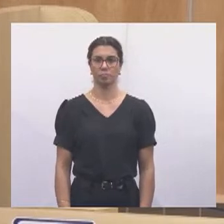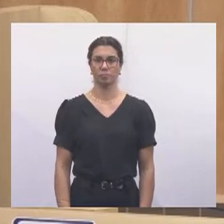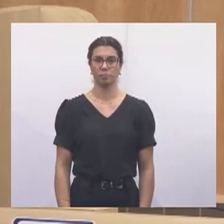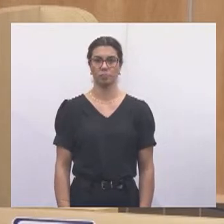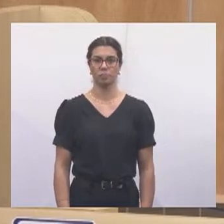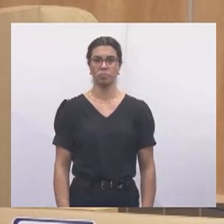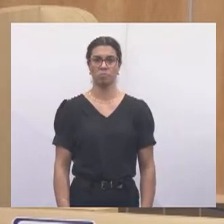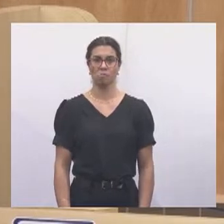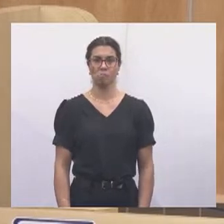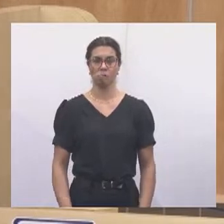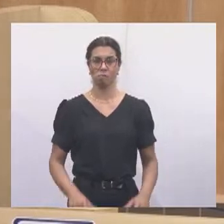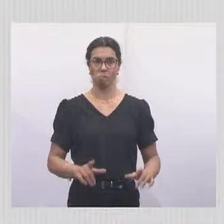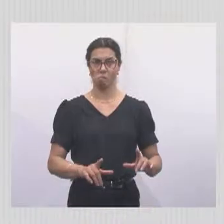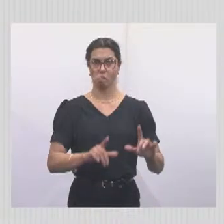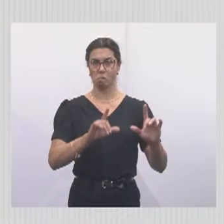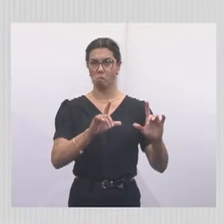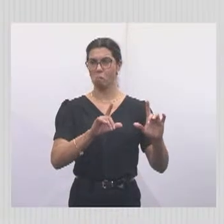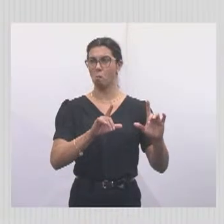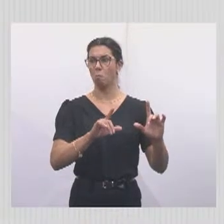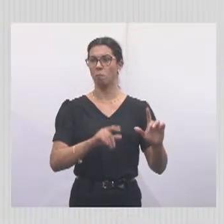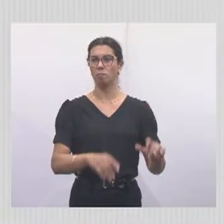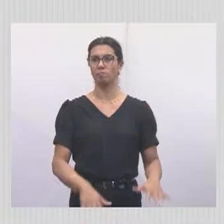a apresentação, por gentileza?